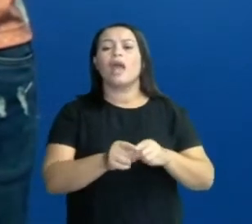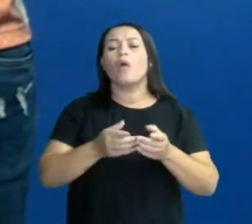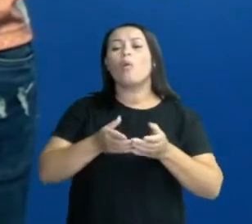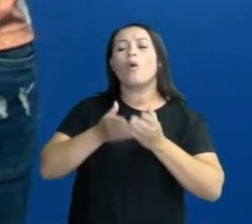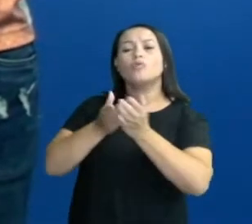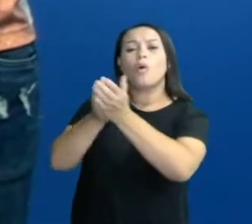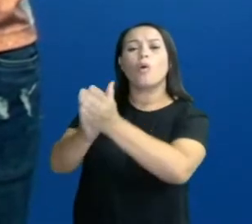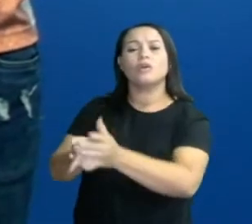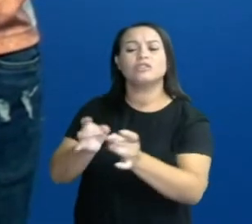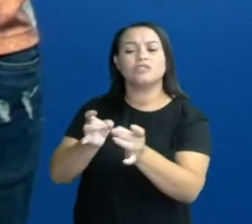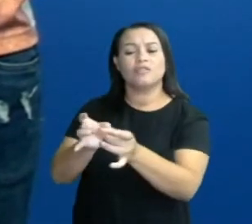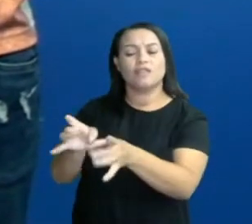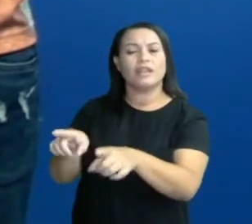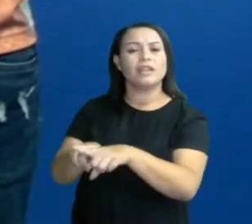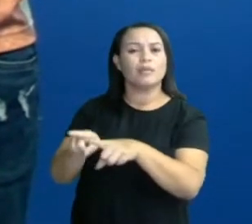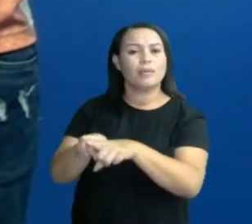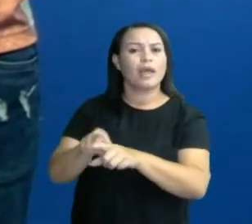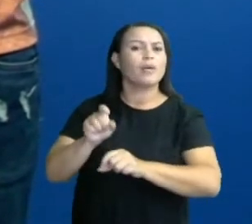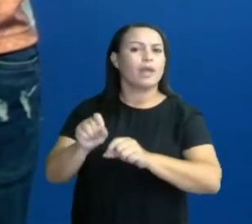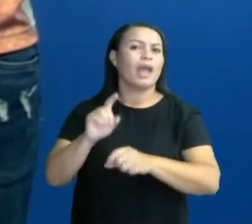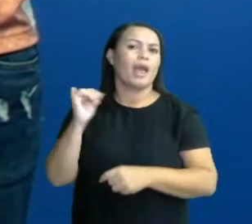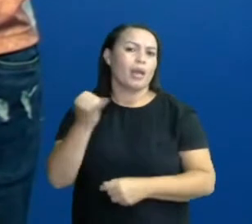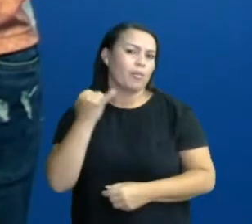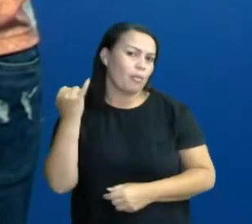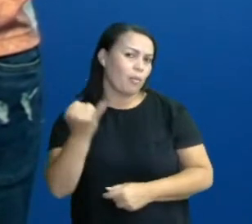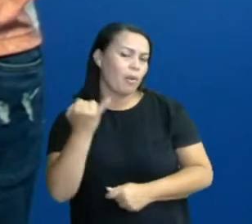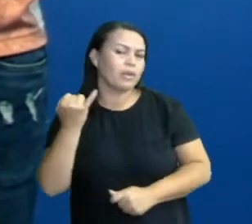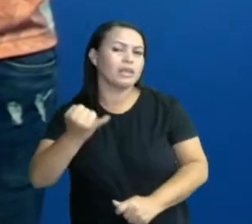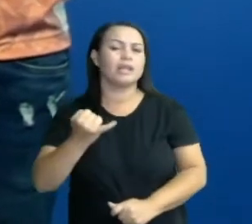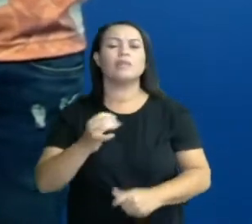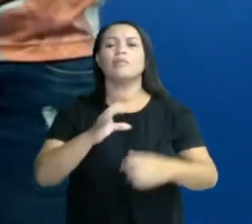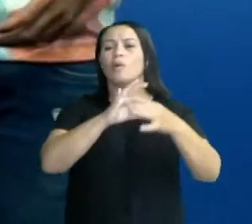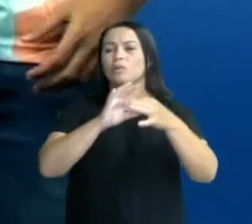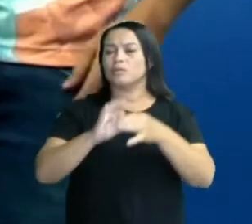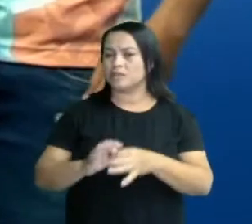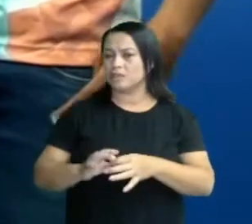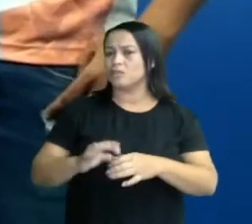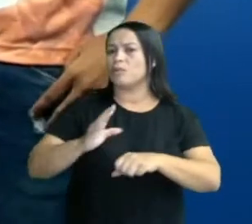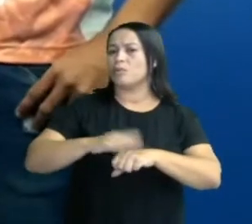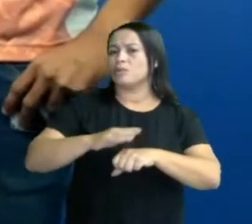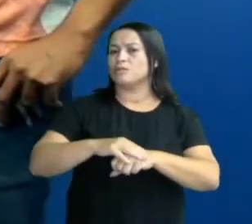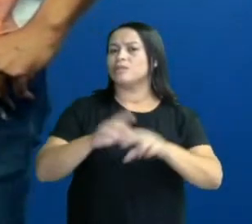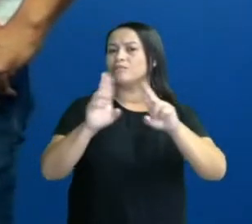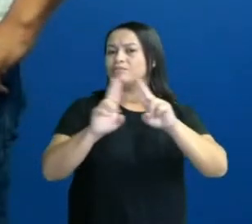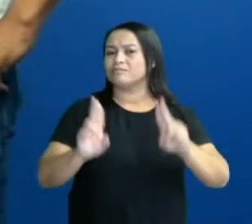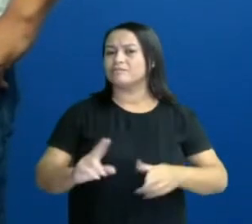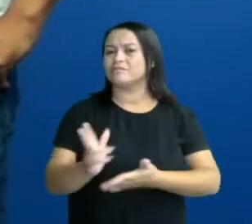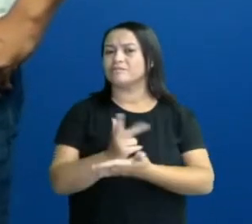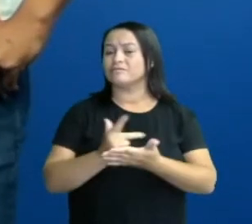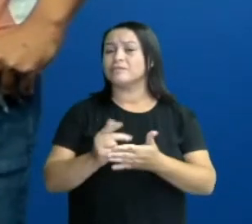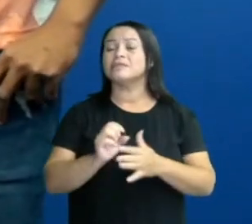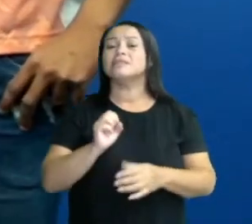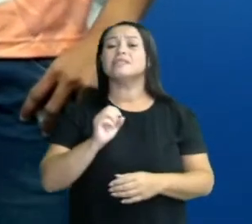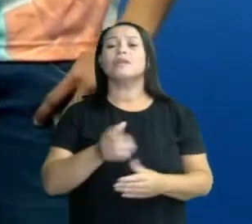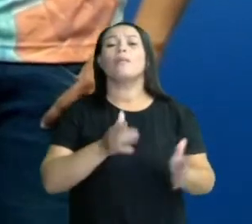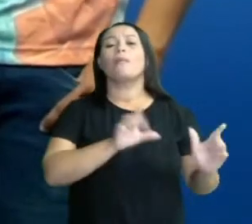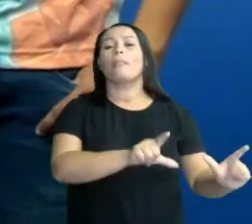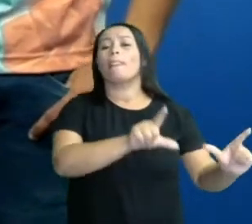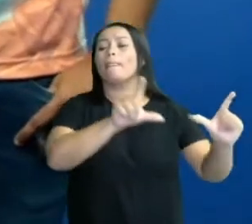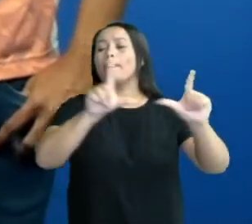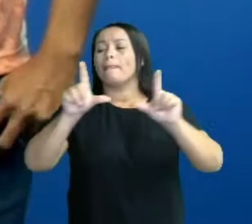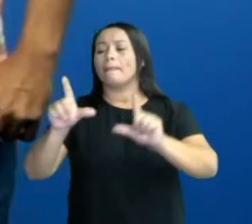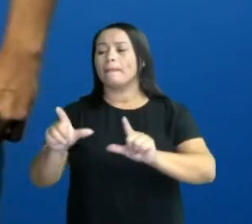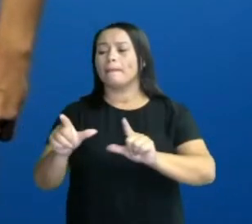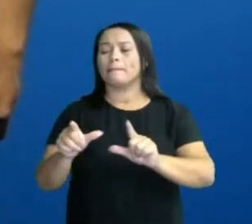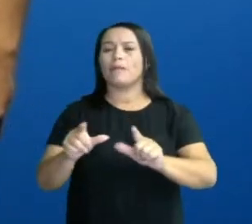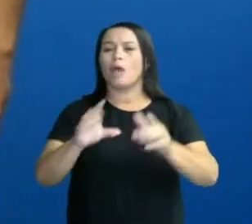Então, tudo isso é importante para o contexto da produção cartográfica, beleza? Seguindo